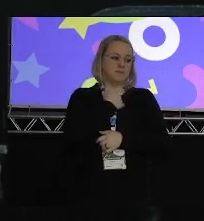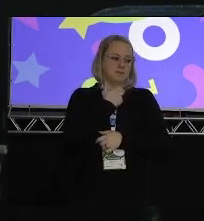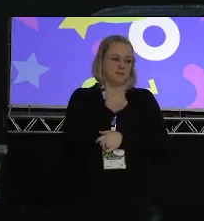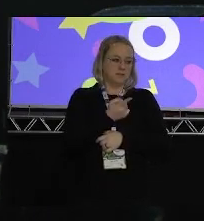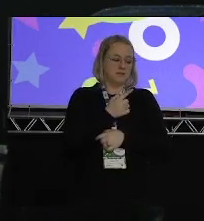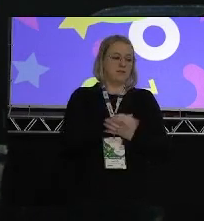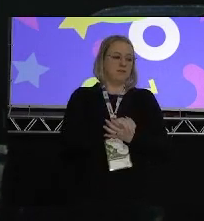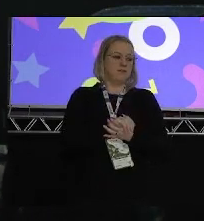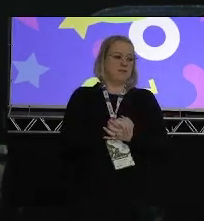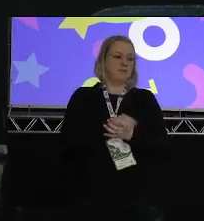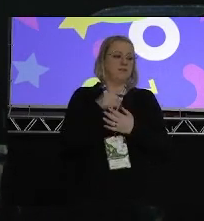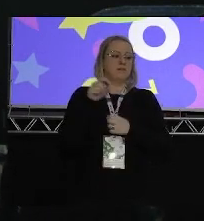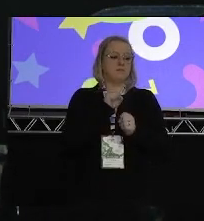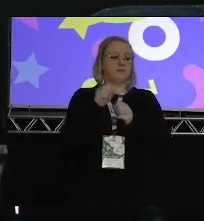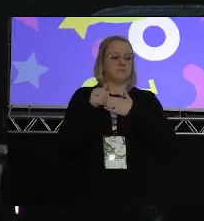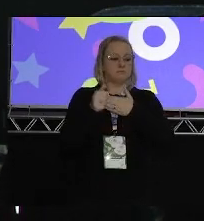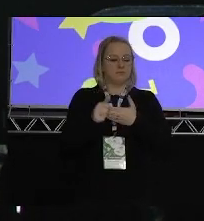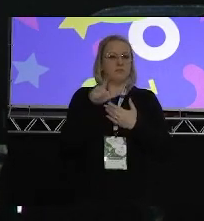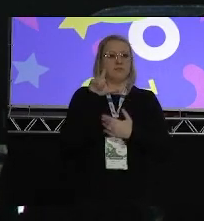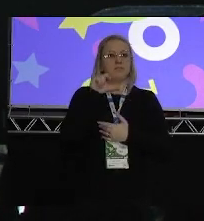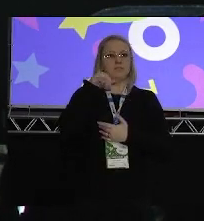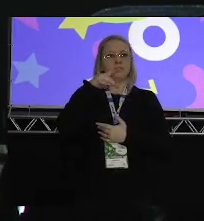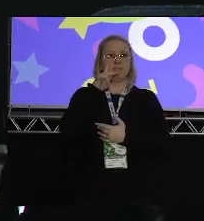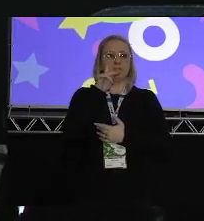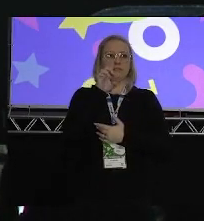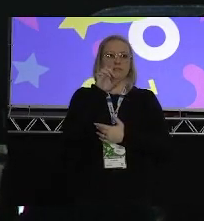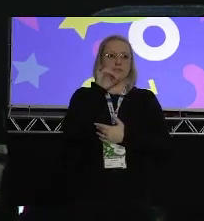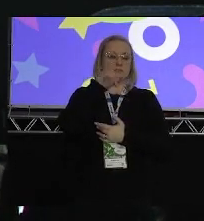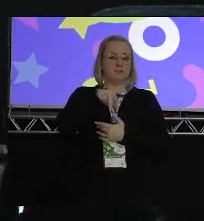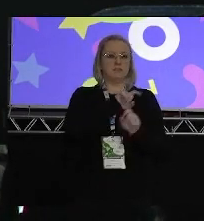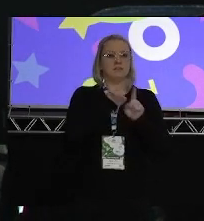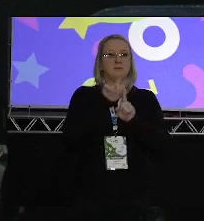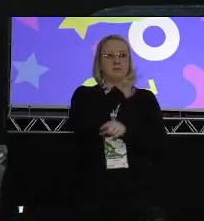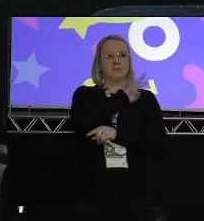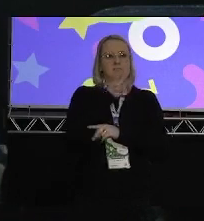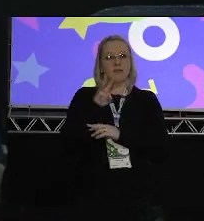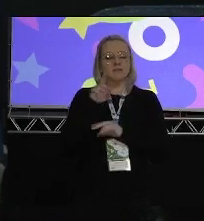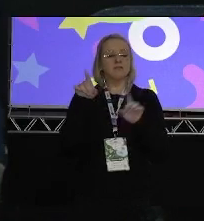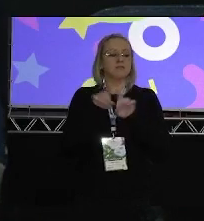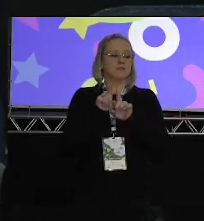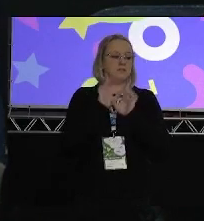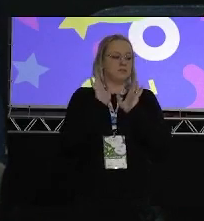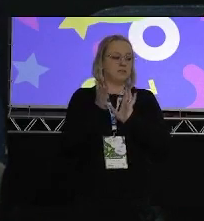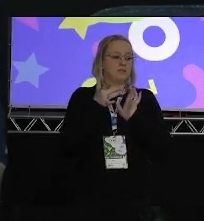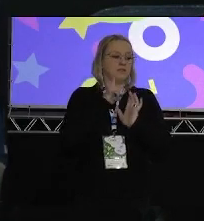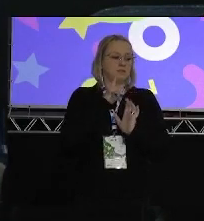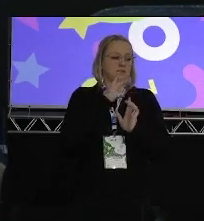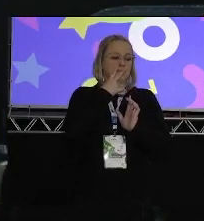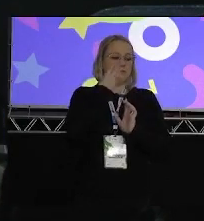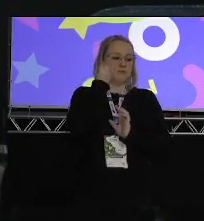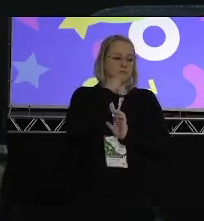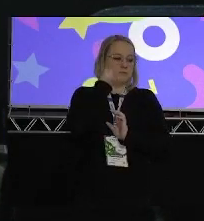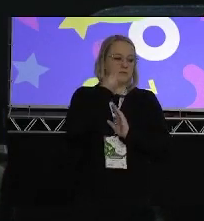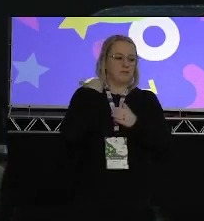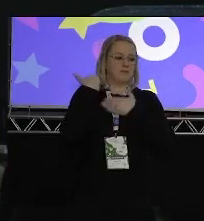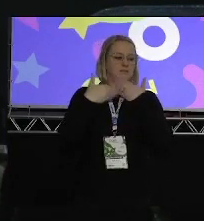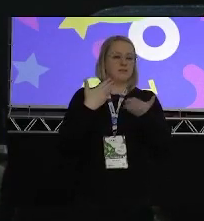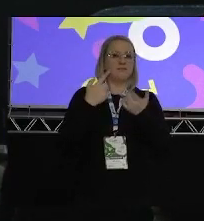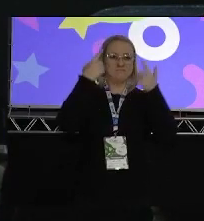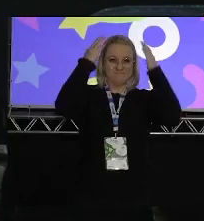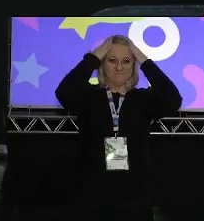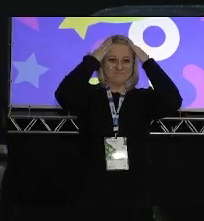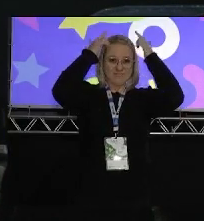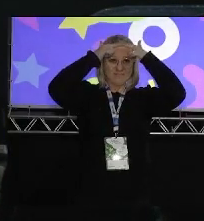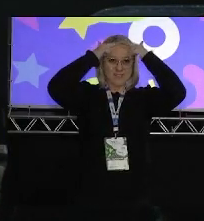seguir aí no LinkedIn, pode me acessar o site, né? Eu já tenho aí uma longa experiência, né? Meus cabelos não mentem,